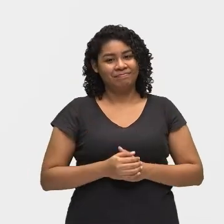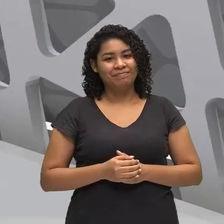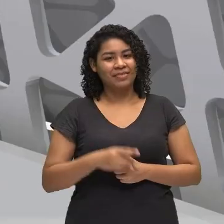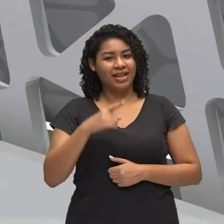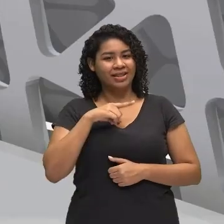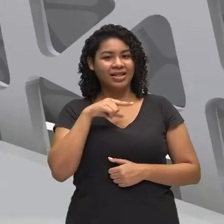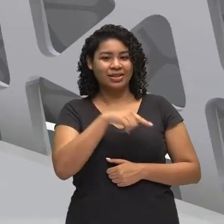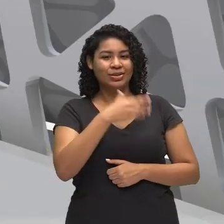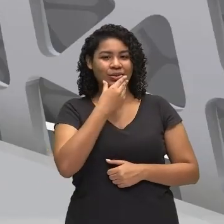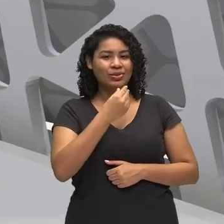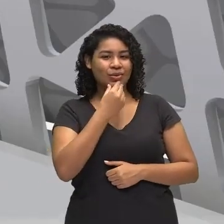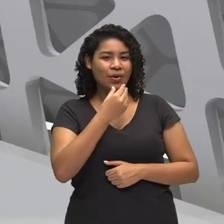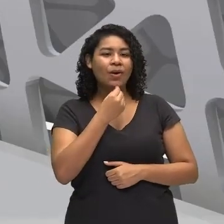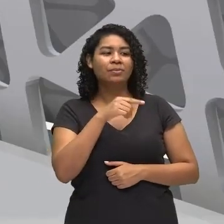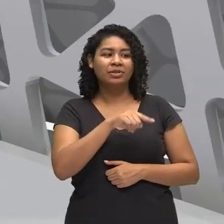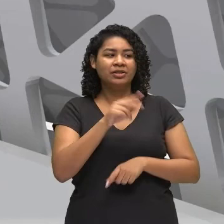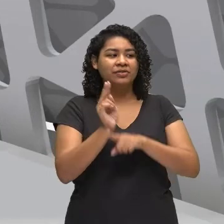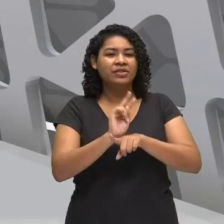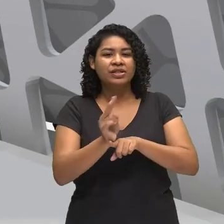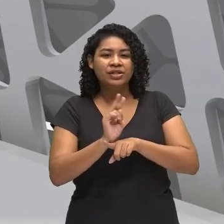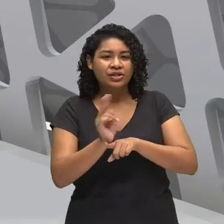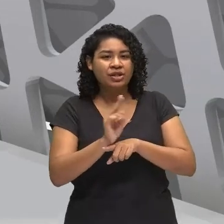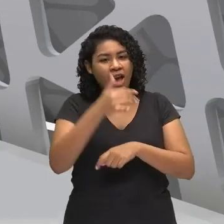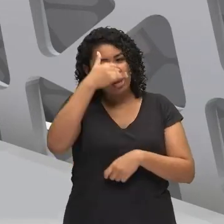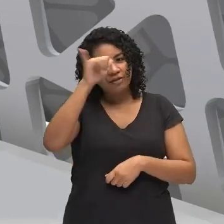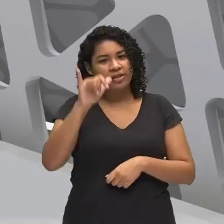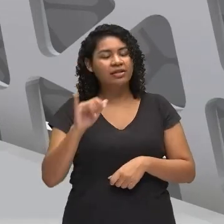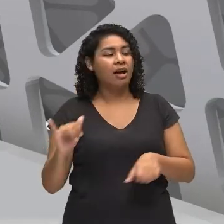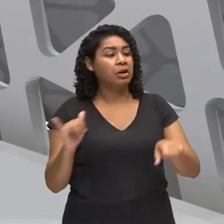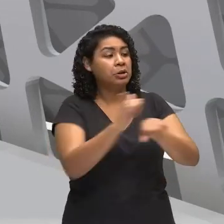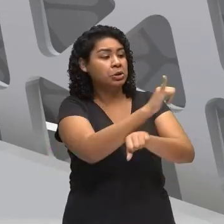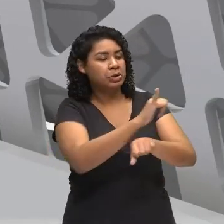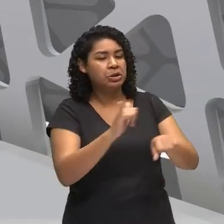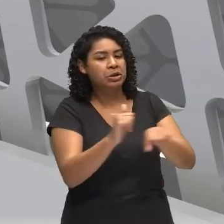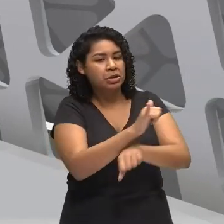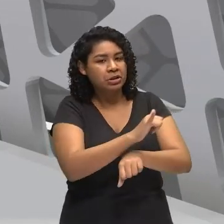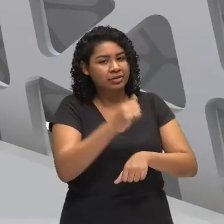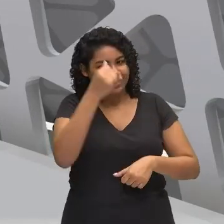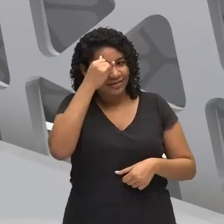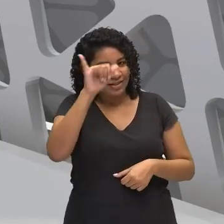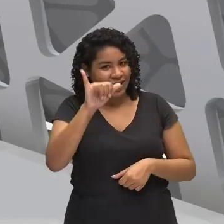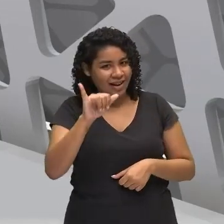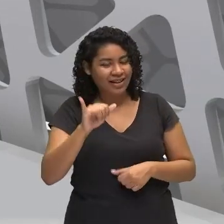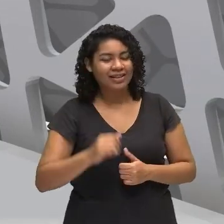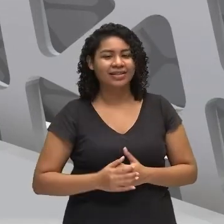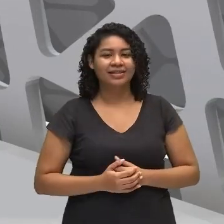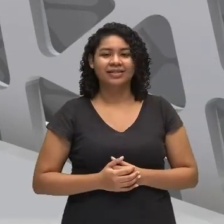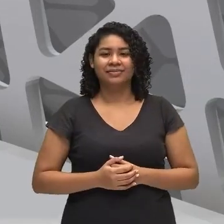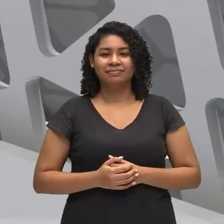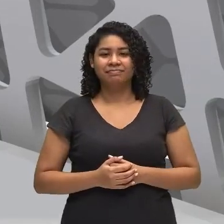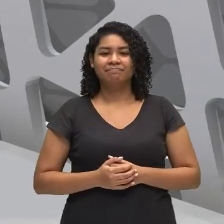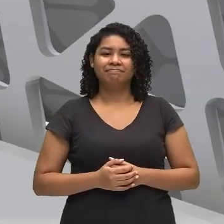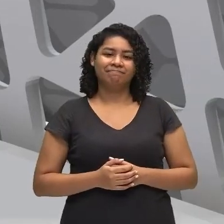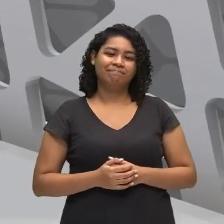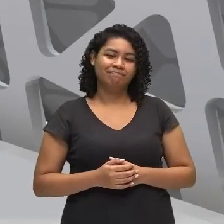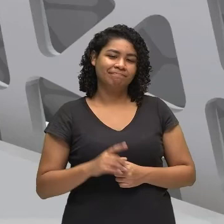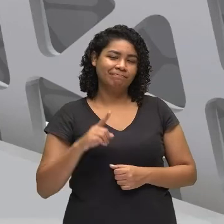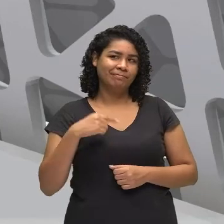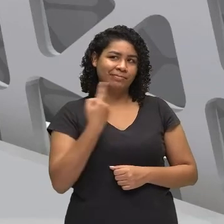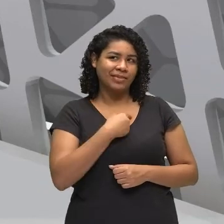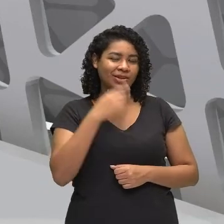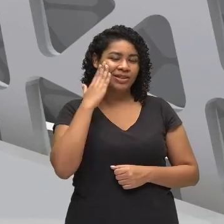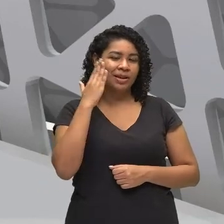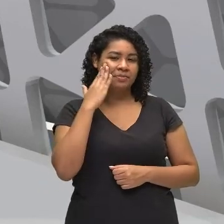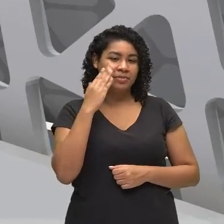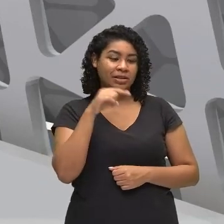função de impedir que os índios fossem enganados e que recebessem seu devido salário, vamos colocar nesses termos, na verdade esses capitães